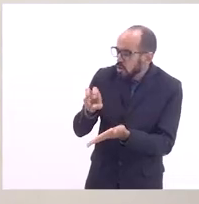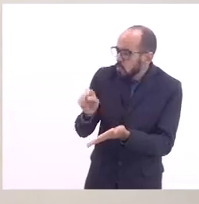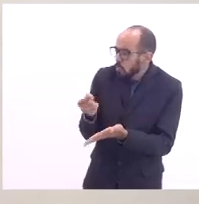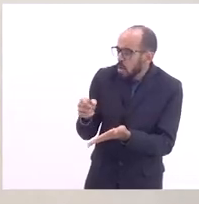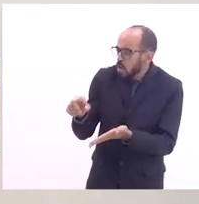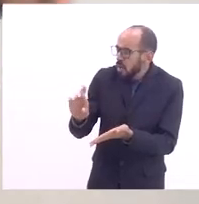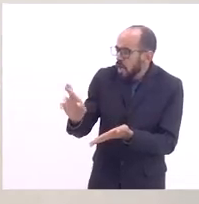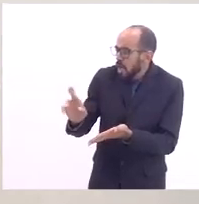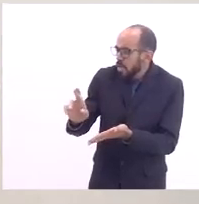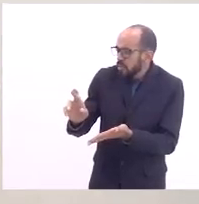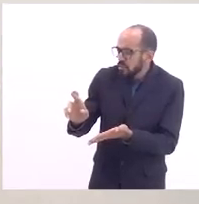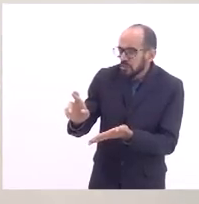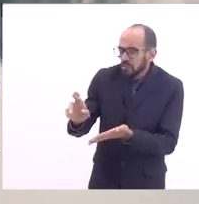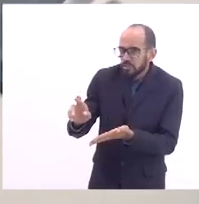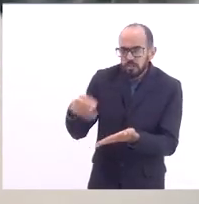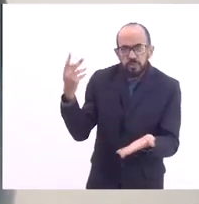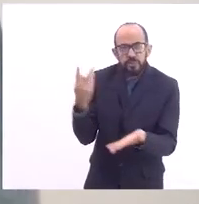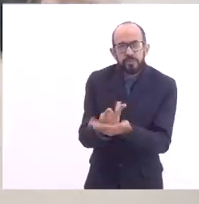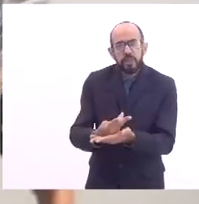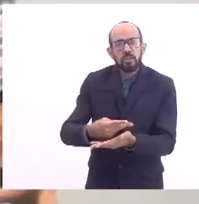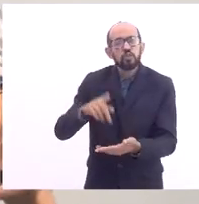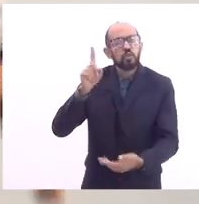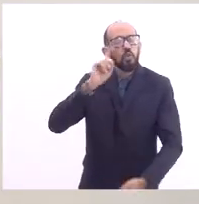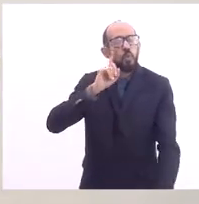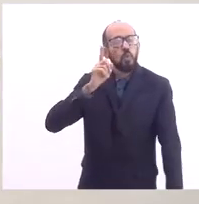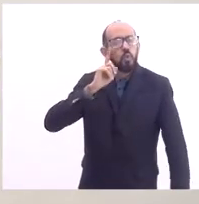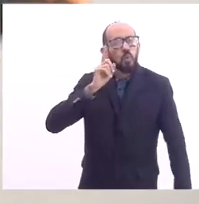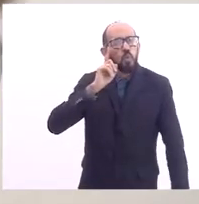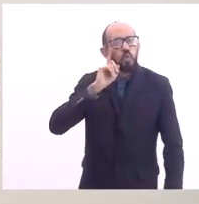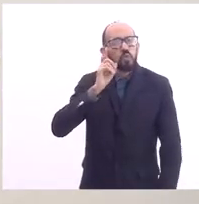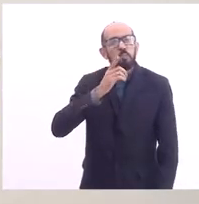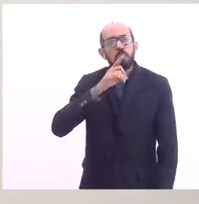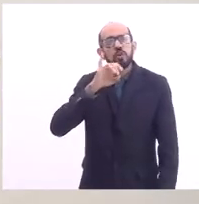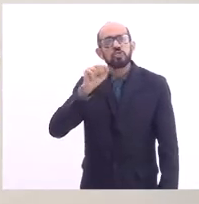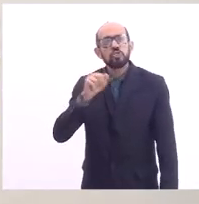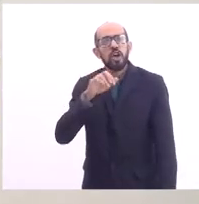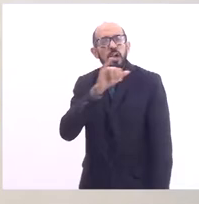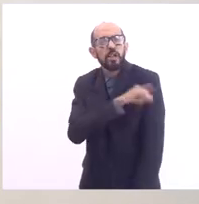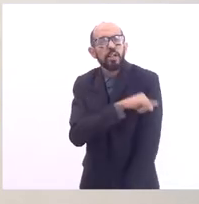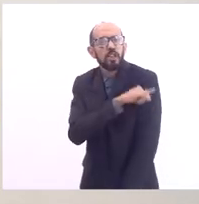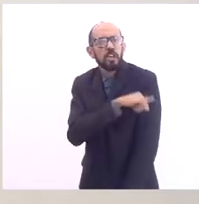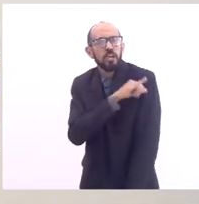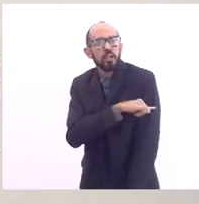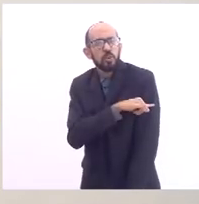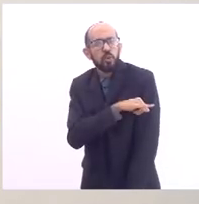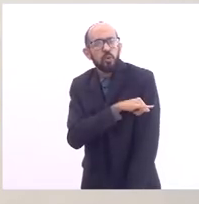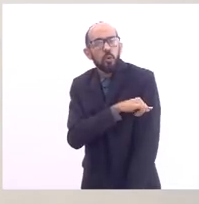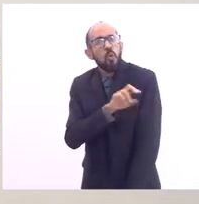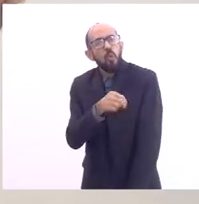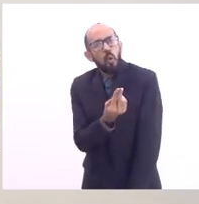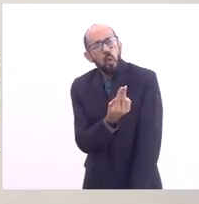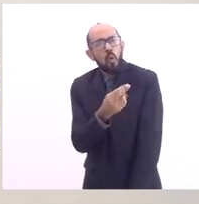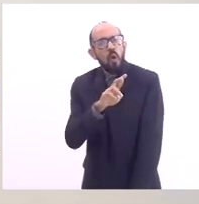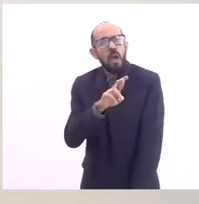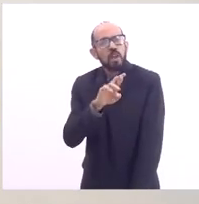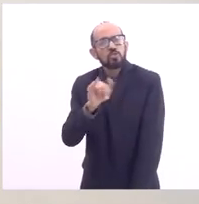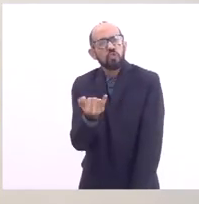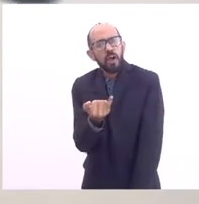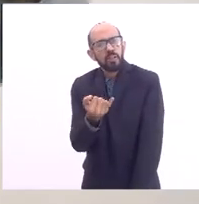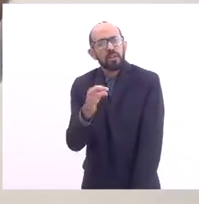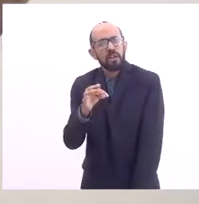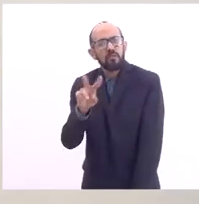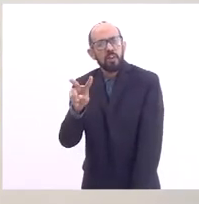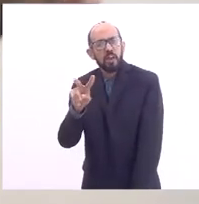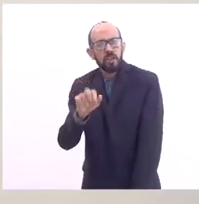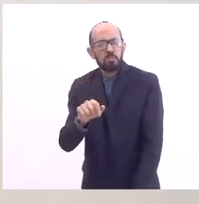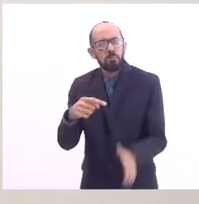aí toda semana aparece na televisão no Bom Dia Rio, ou no RJTV. Todo mundo que mora aqui no Rio de Janeiro vê isso. Tem gente que recebeu